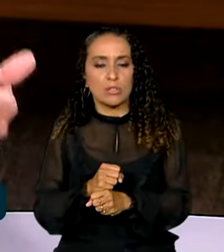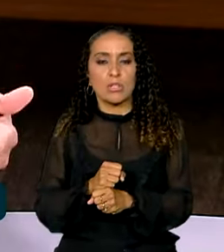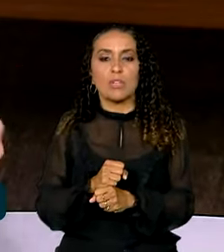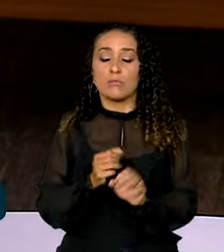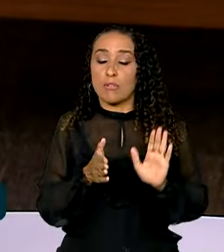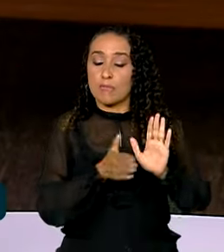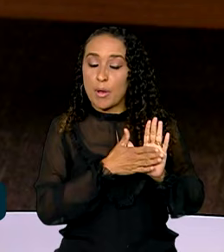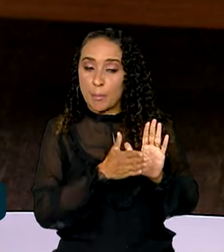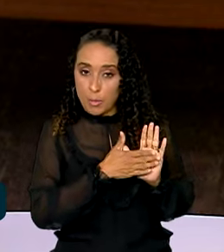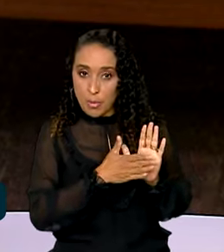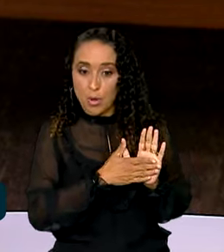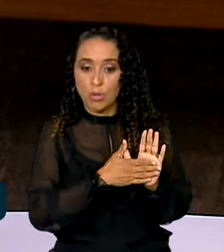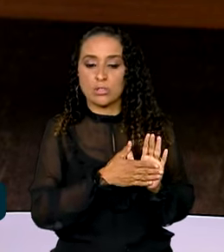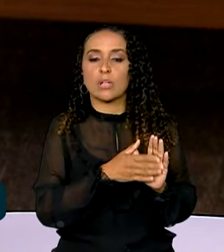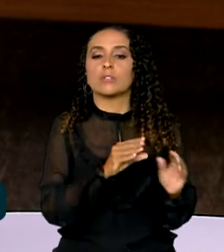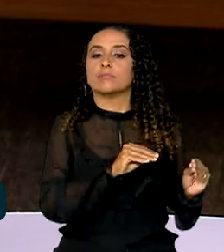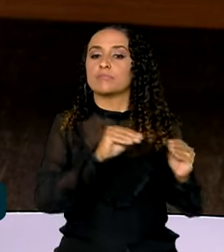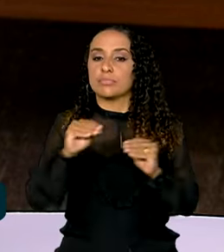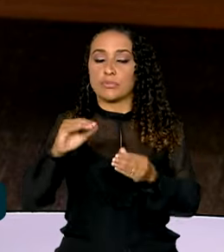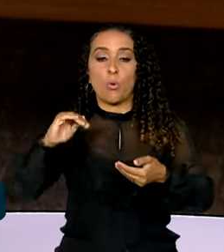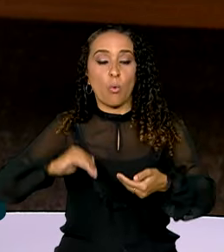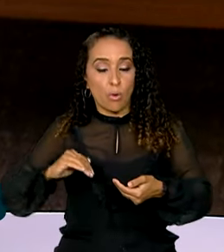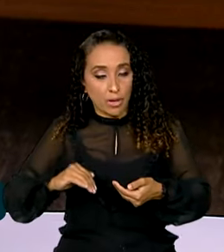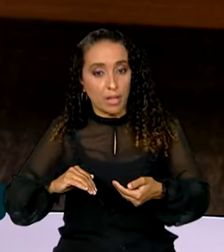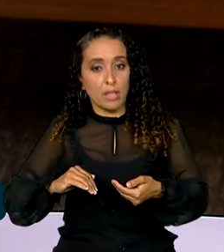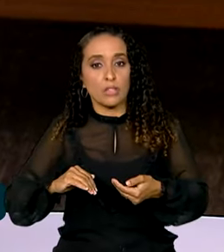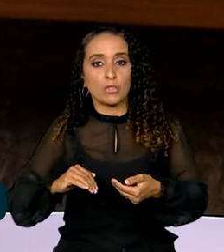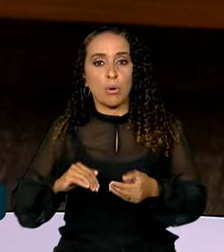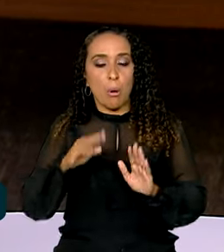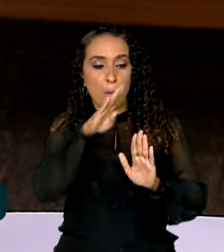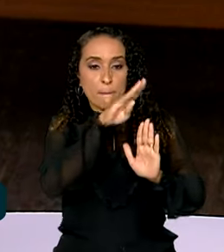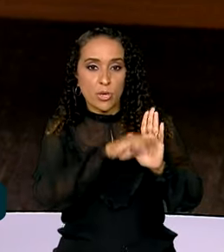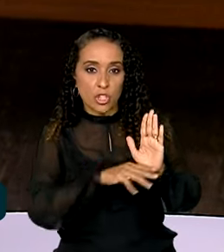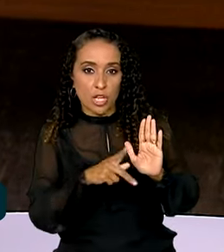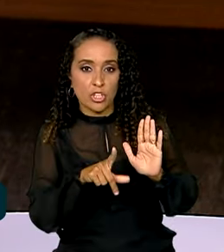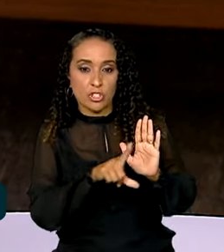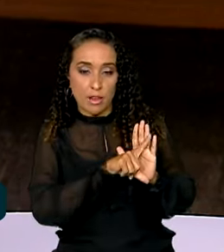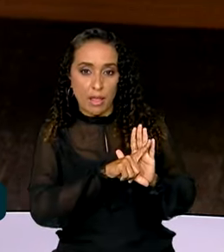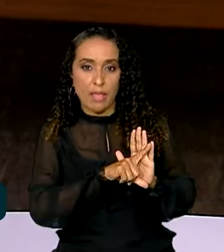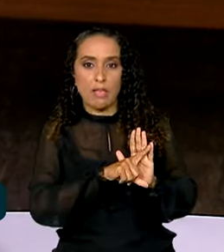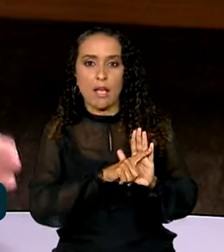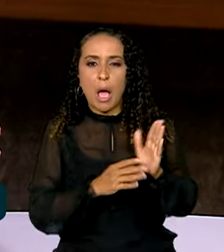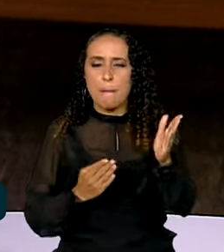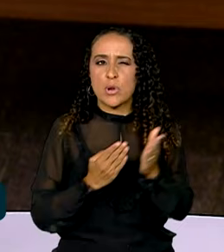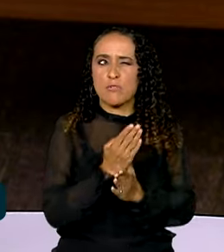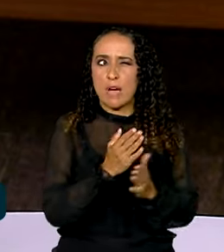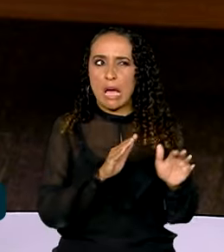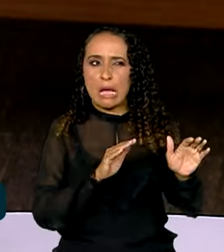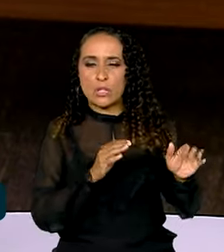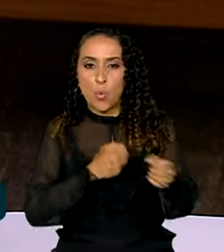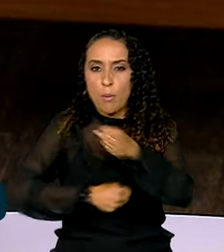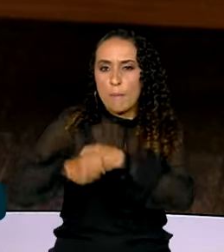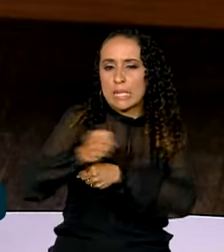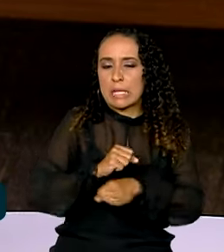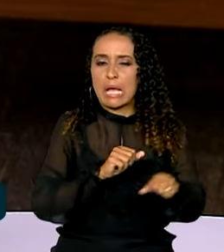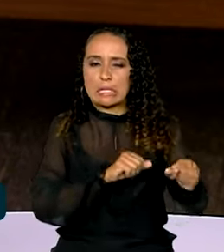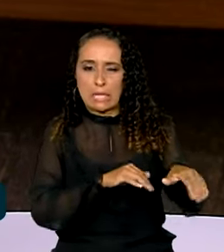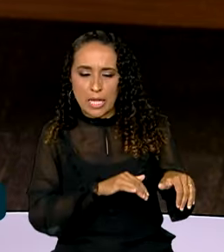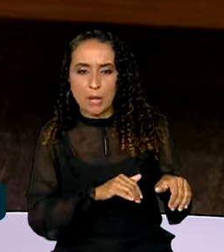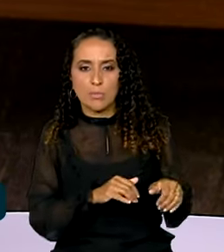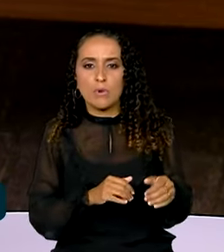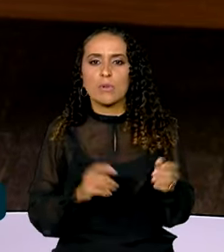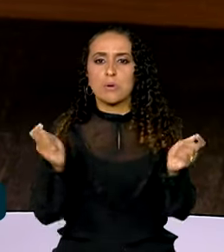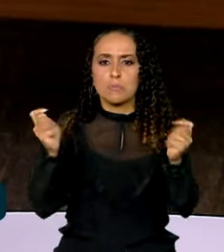uma proposta, foi encaminhado ao Congresso Nacional, um projeto de lei que foi aprovado em setembro, se não me engano, em setembro do ano passado,